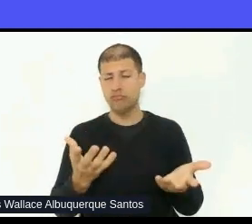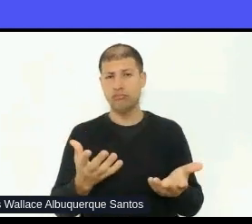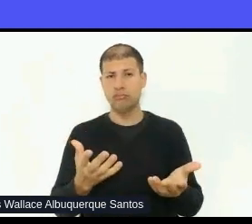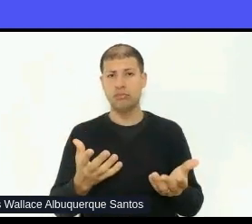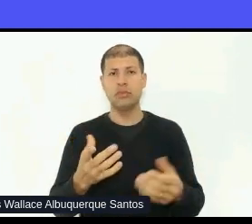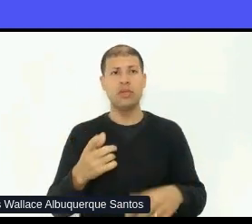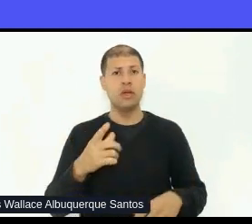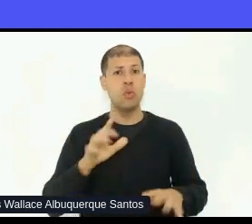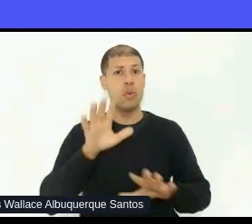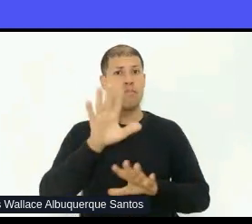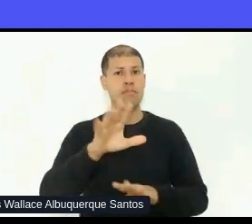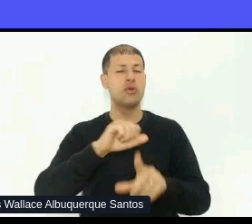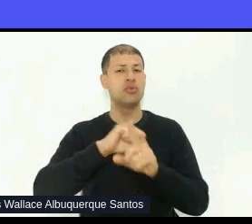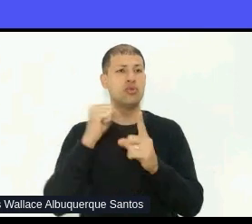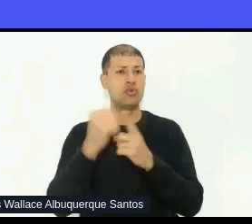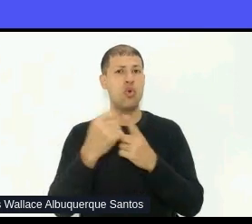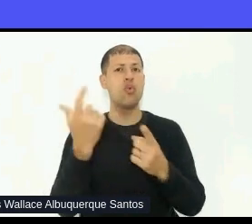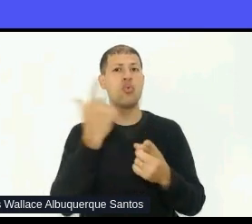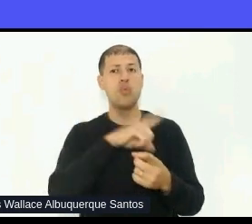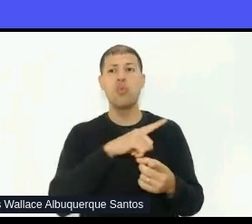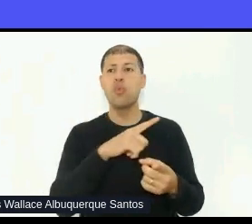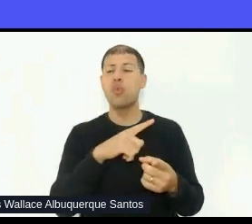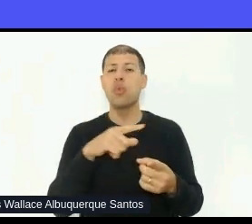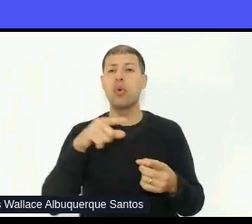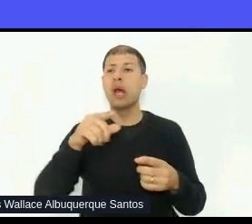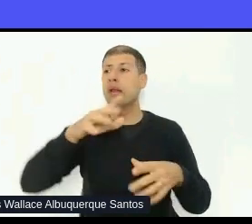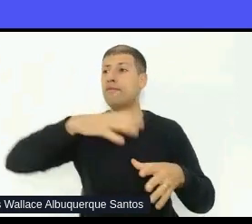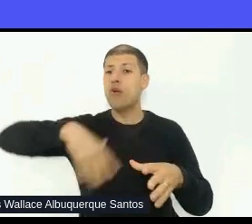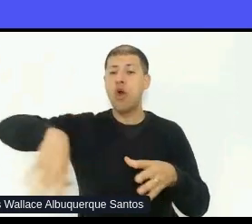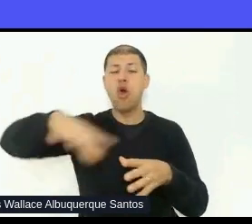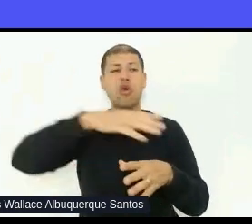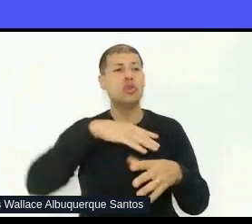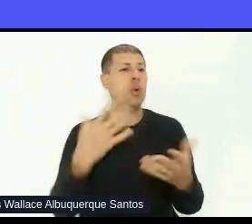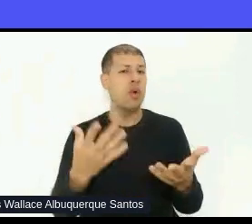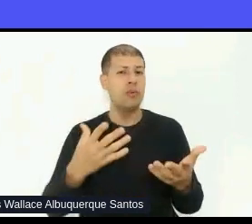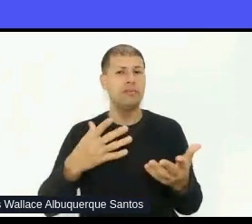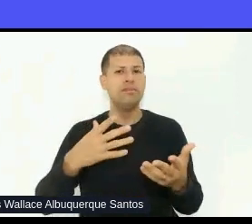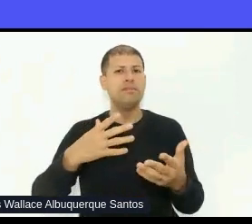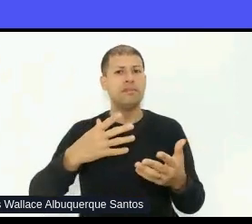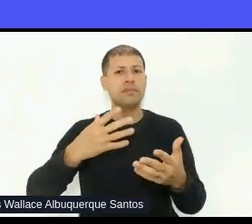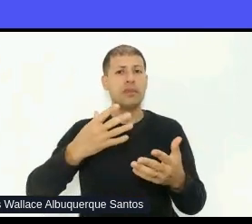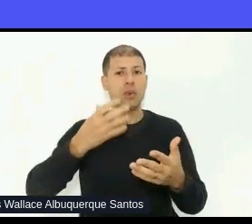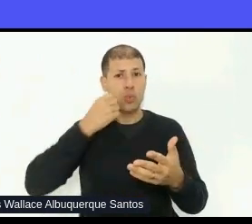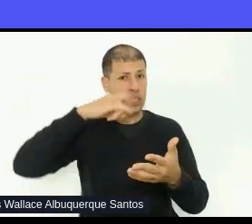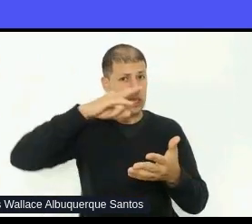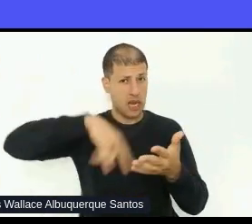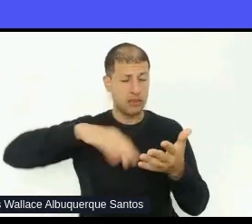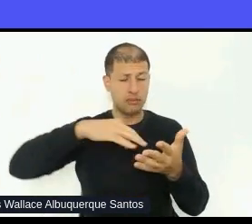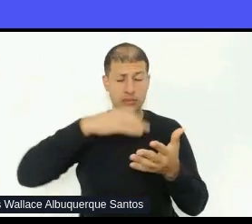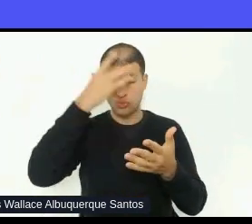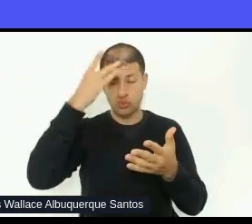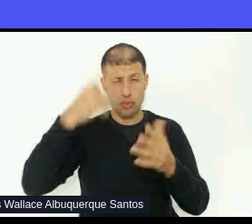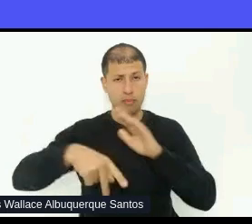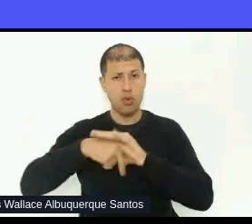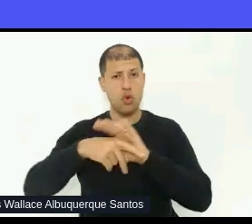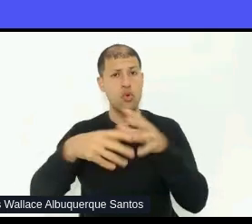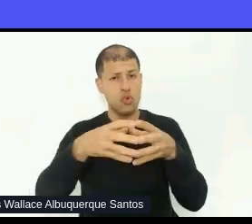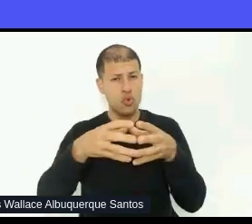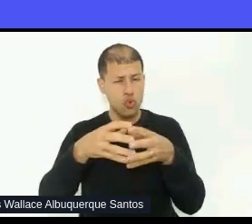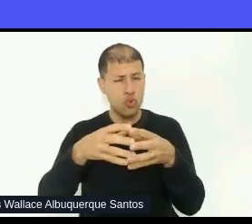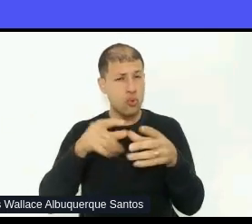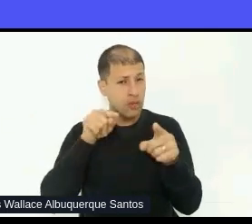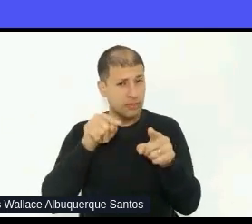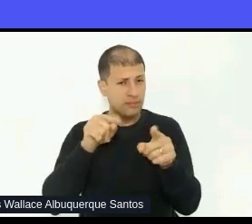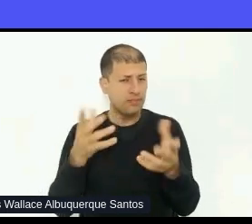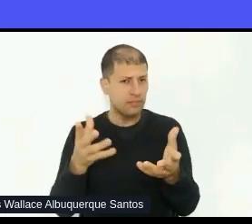impacto social que eu causo ali no meu entorno, né? Eu contrato pessoas que fazem parte de grupos específicos,